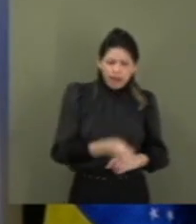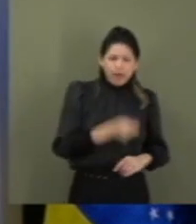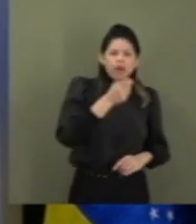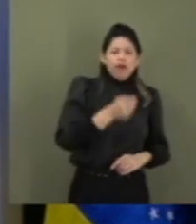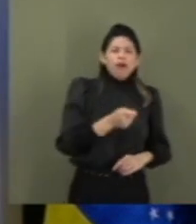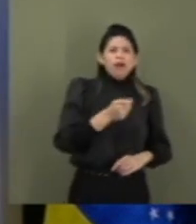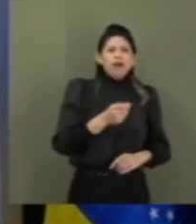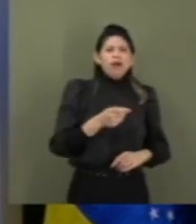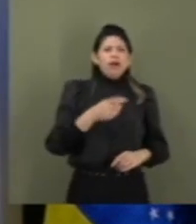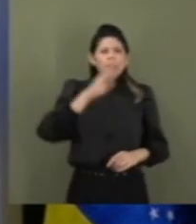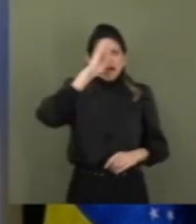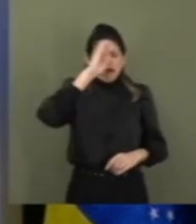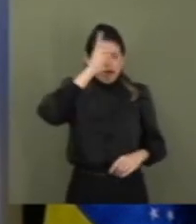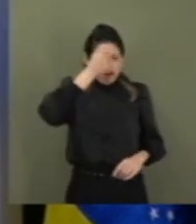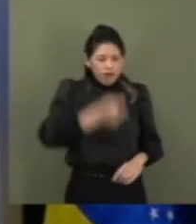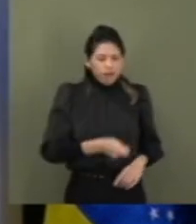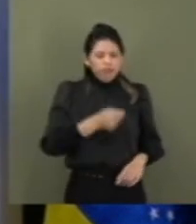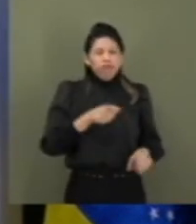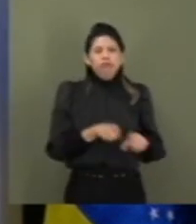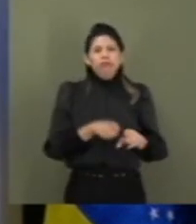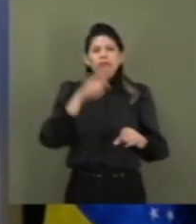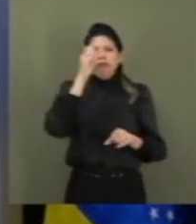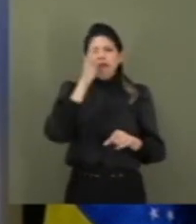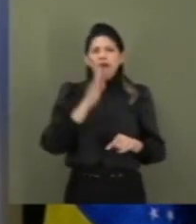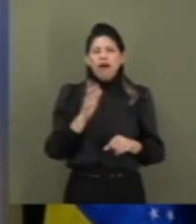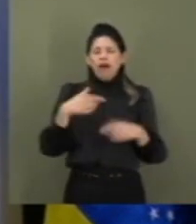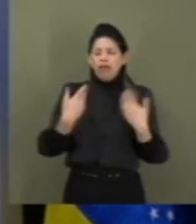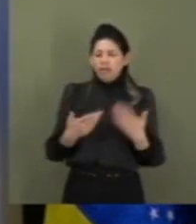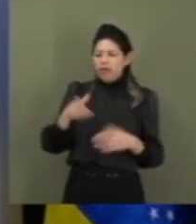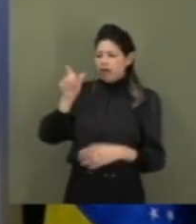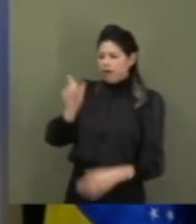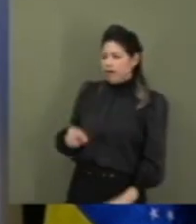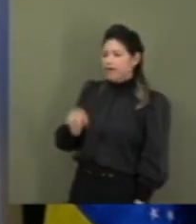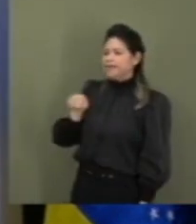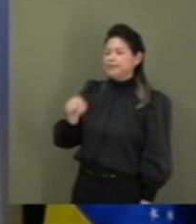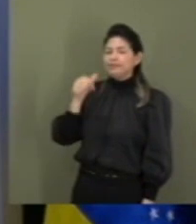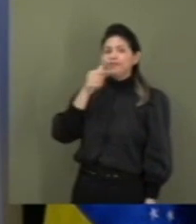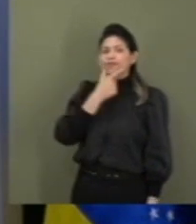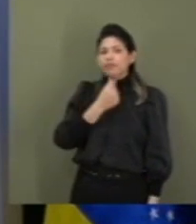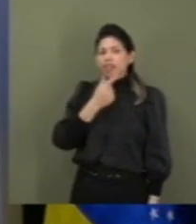Brasil, o historiador Sérgio Buarque de Holanda